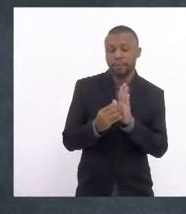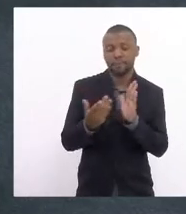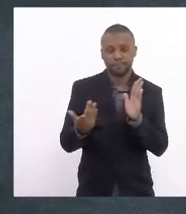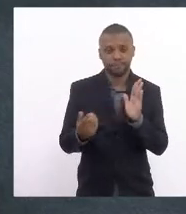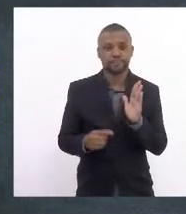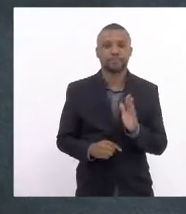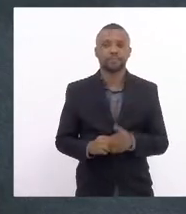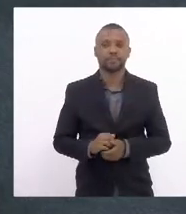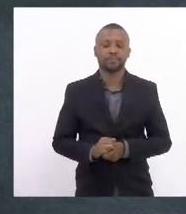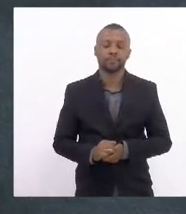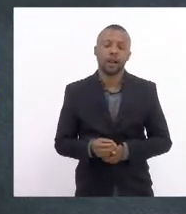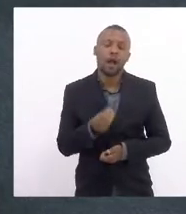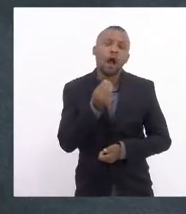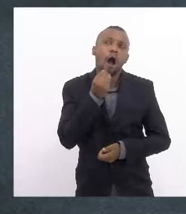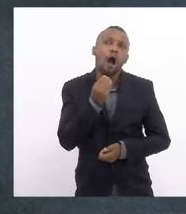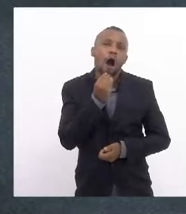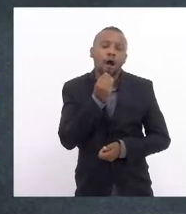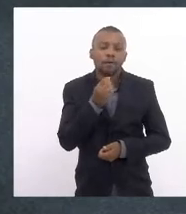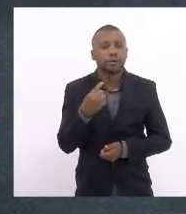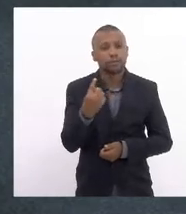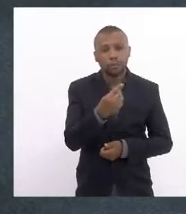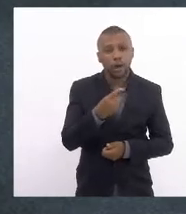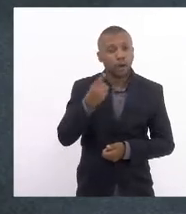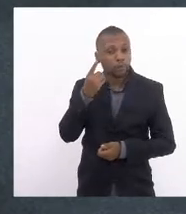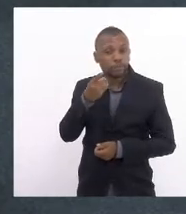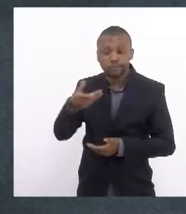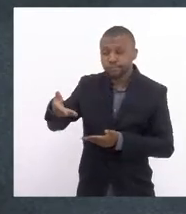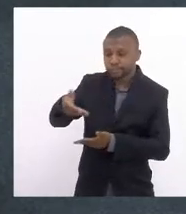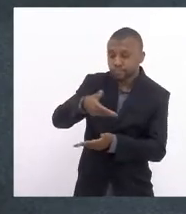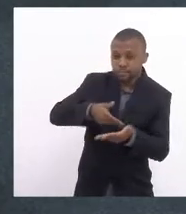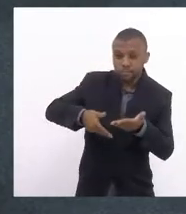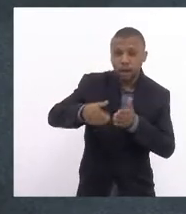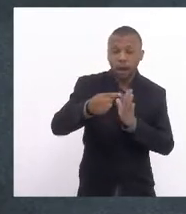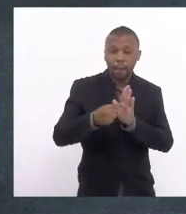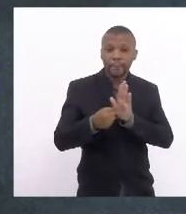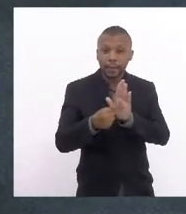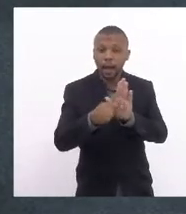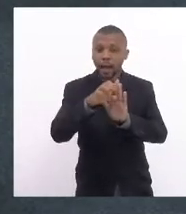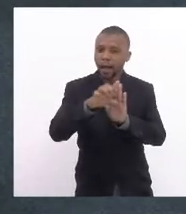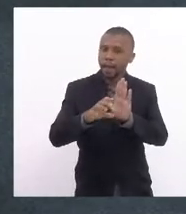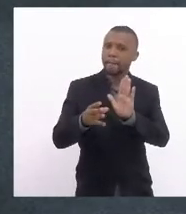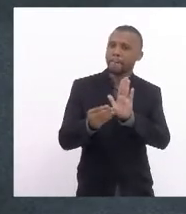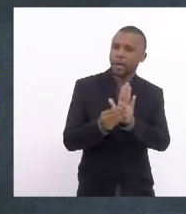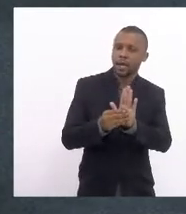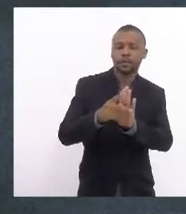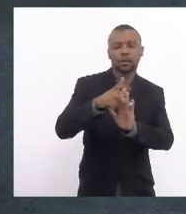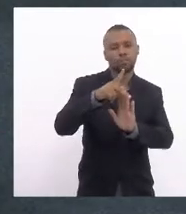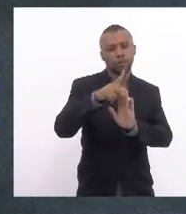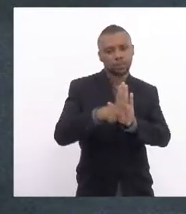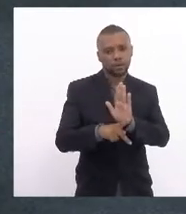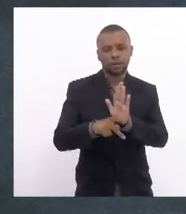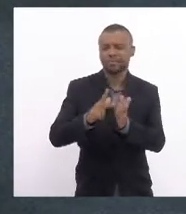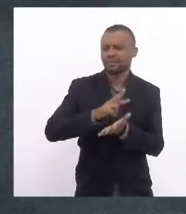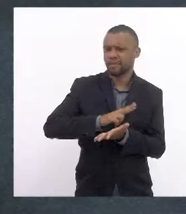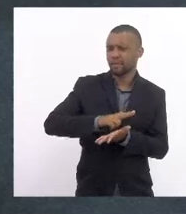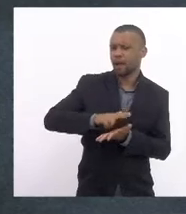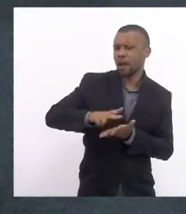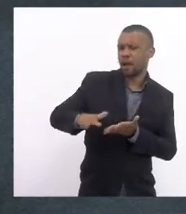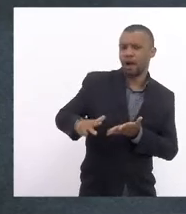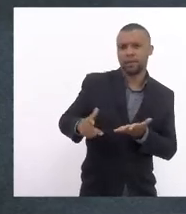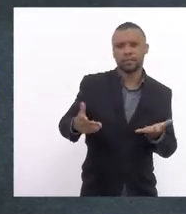Evidentemente que nós podemos, como parlamentares, apresentar emendas aos projetos,